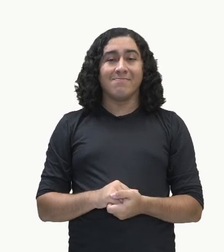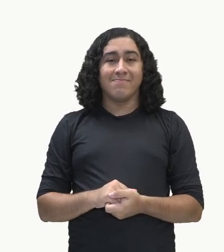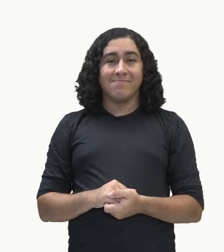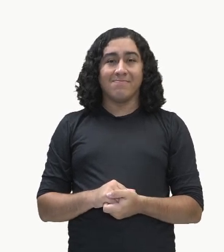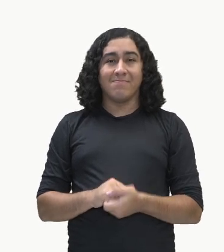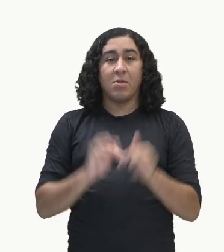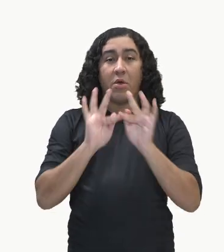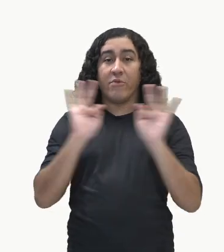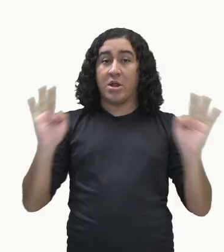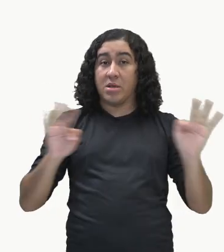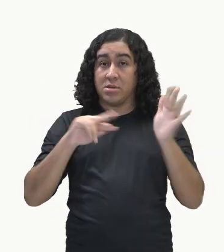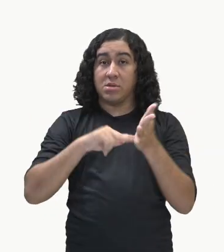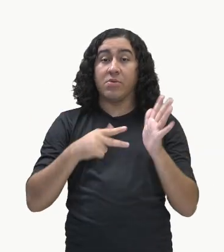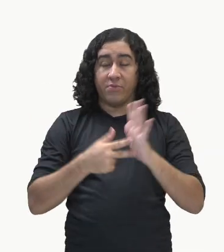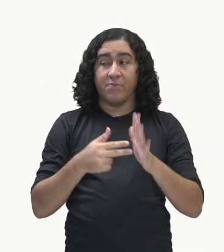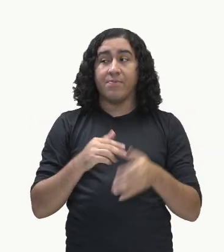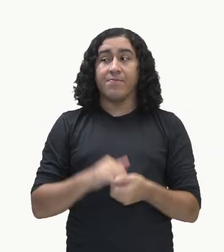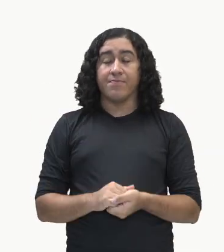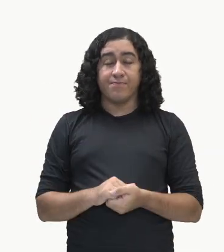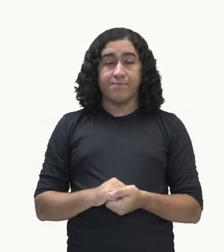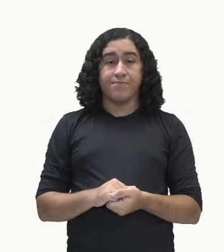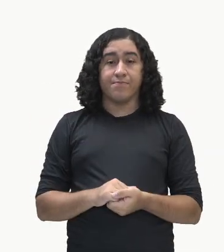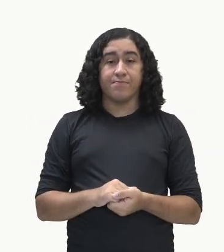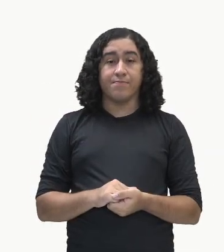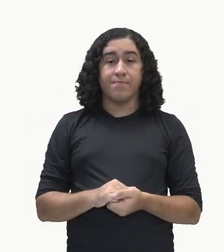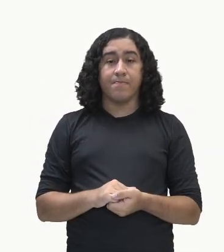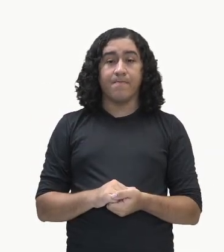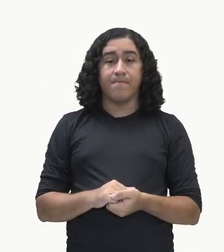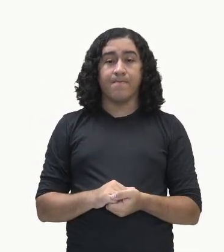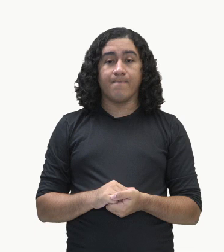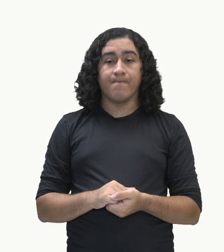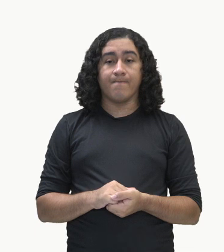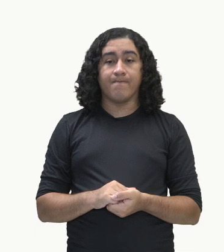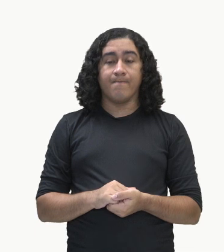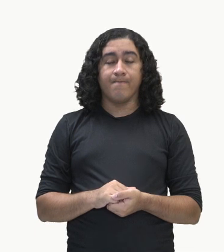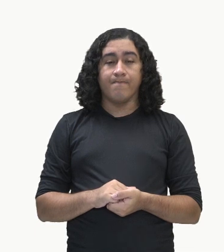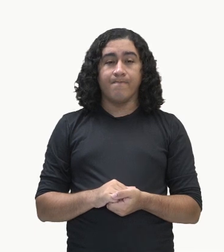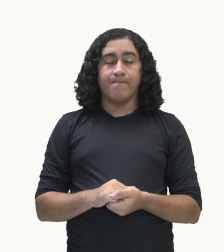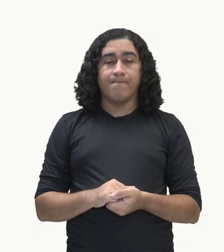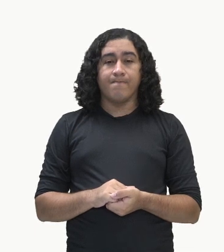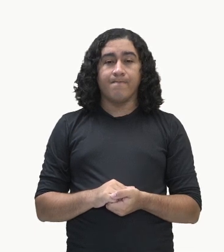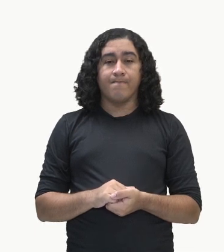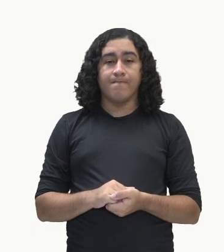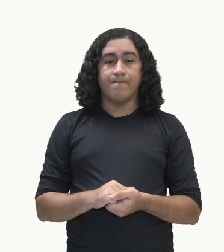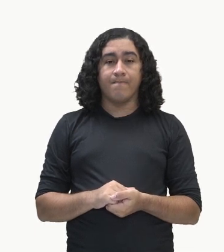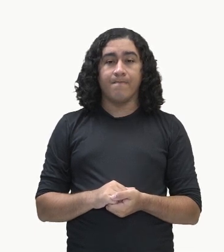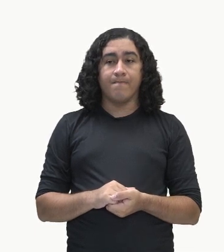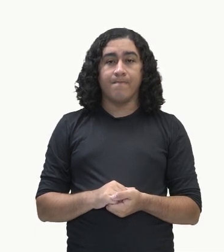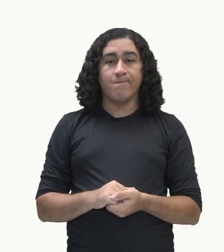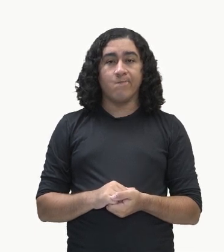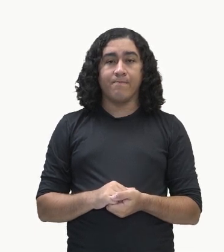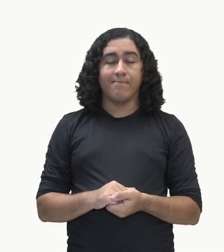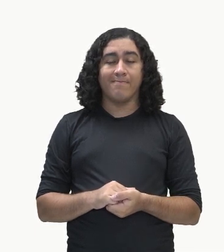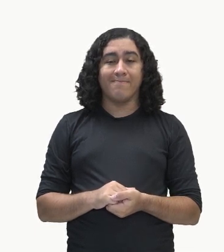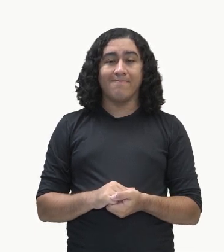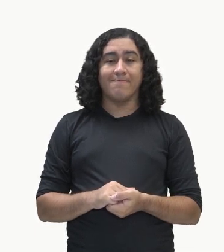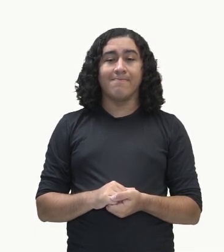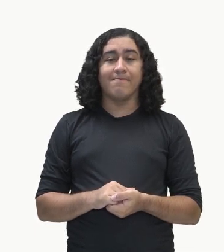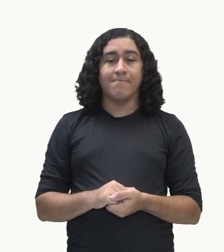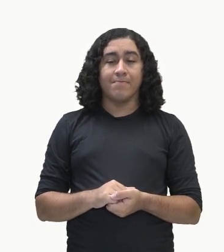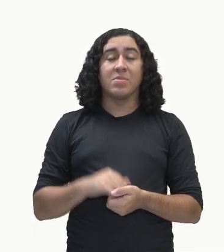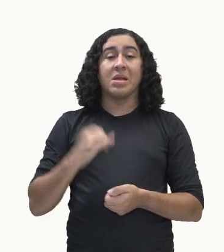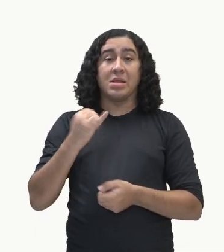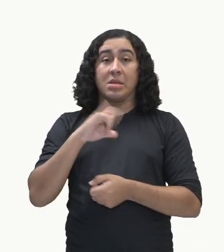beautiful sunrise. Então, vi um belo amanhecer ali, né? Quando o sol começa a subir